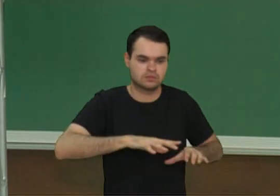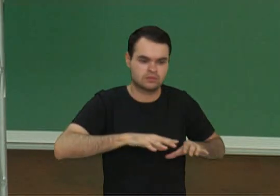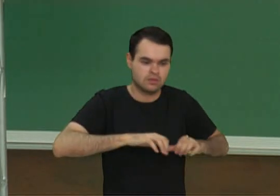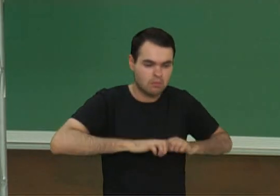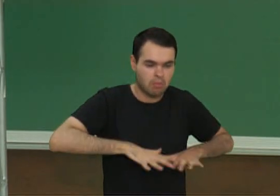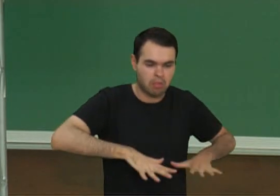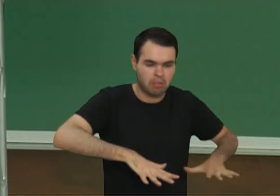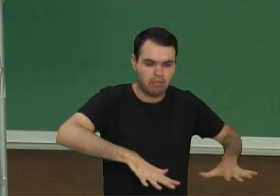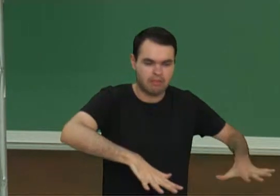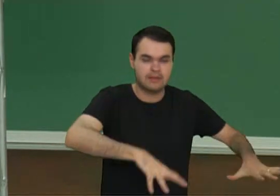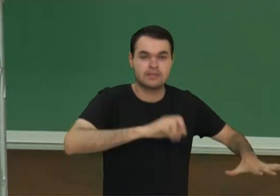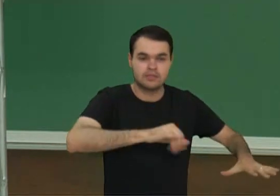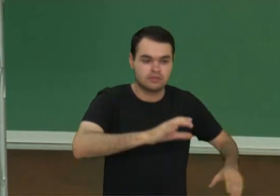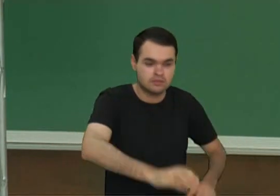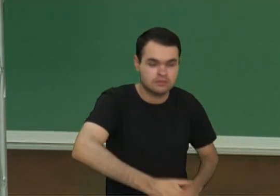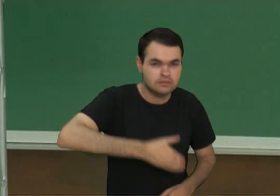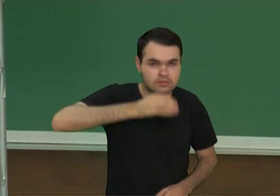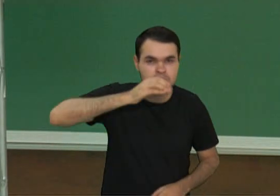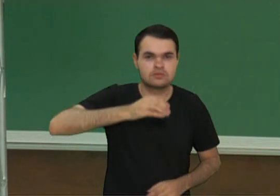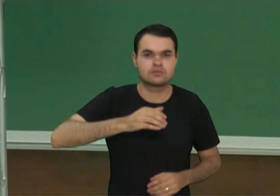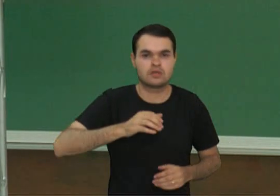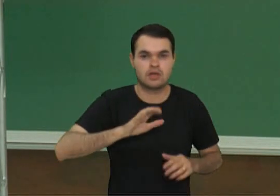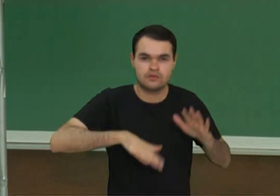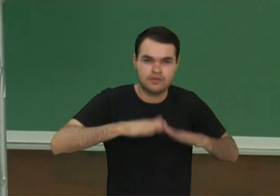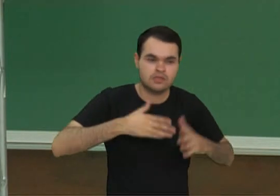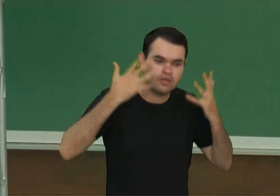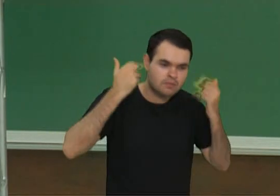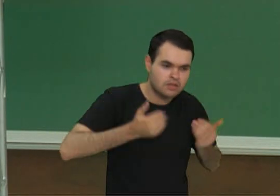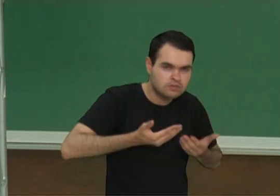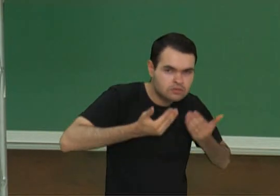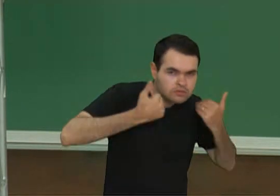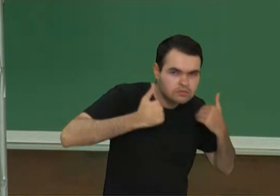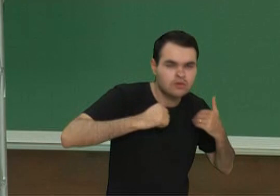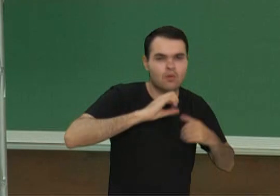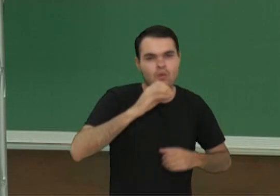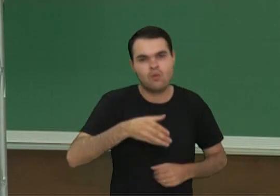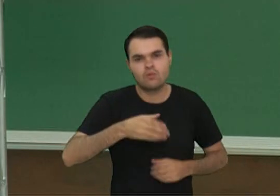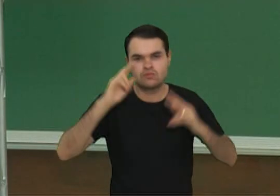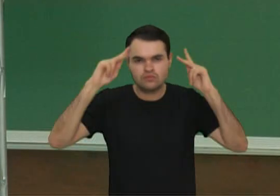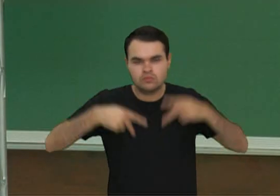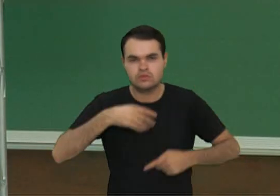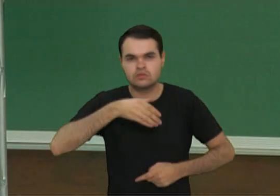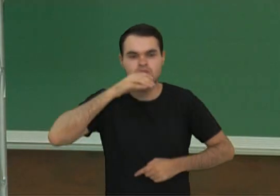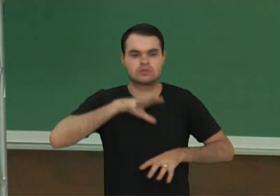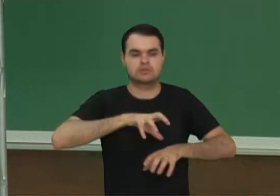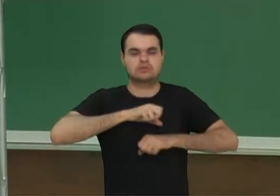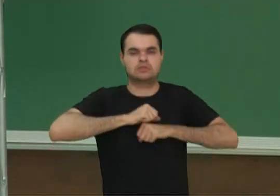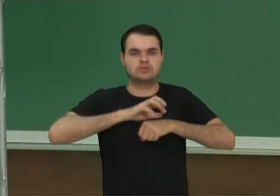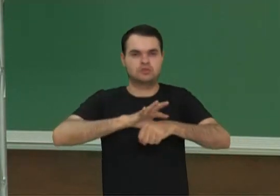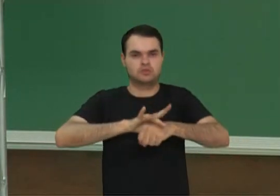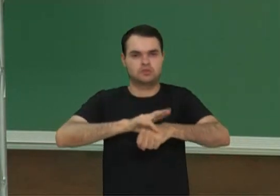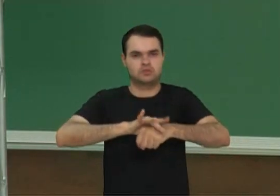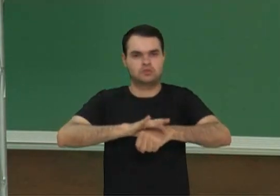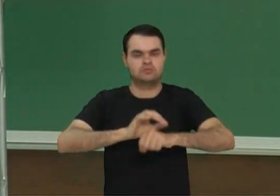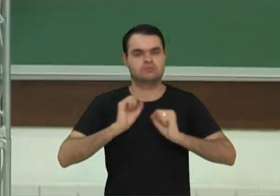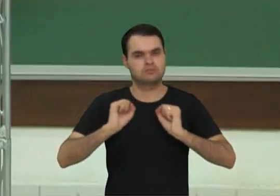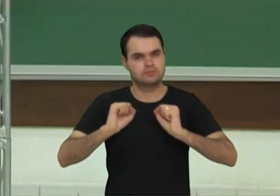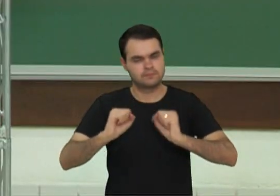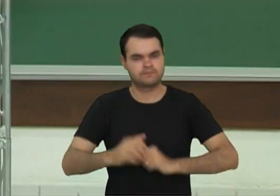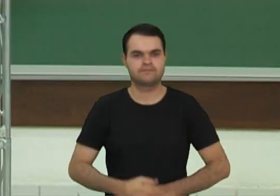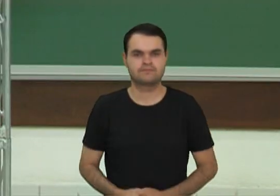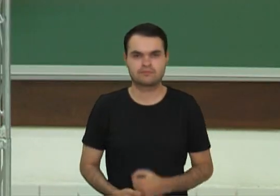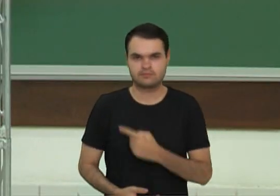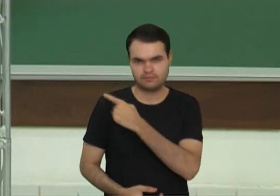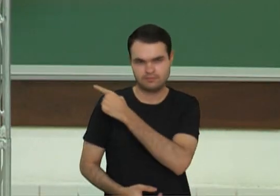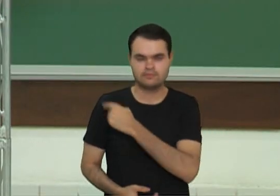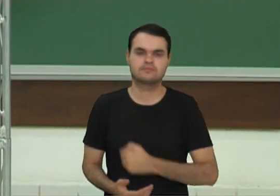e caso ela venha a ser consumida por animais ou seres humanos, isso provocará doenças em quem as consumir. E agora na